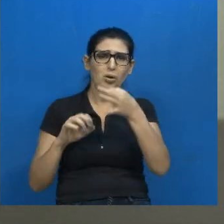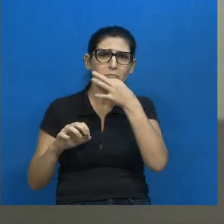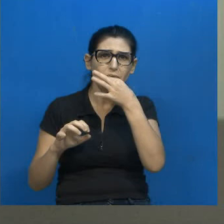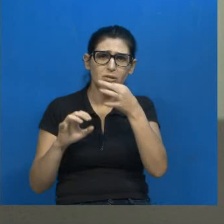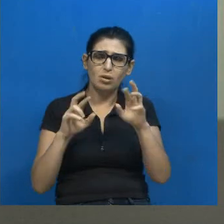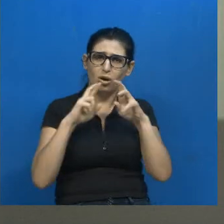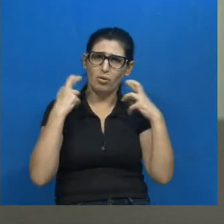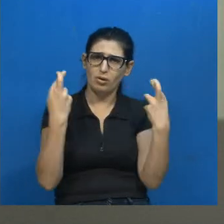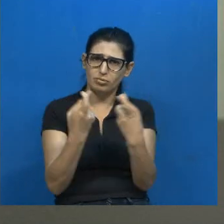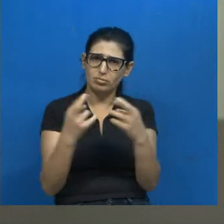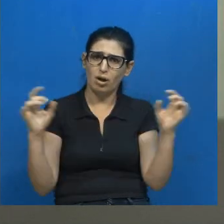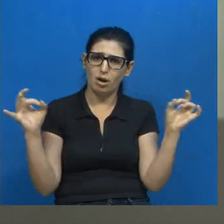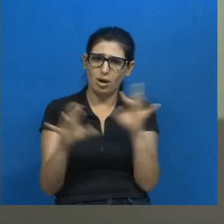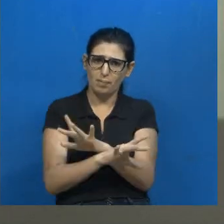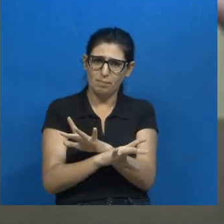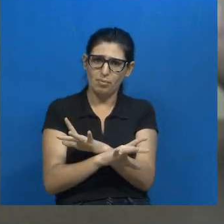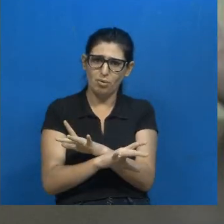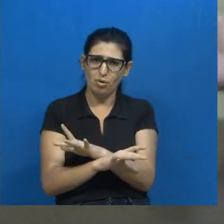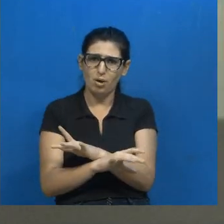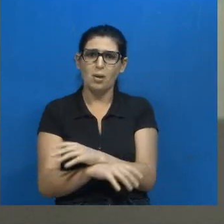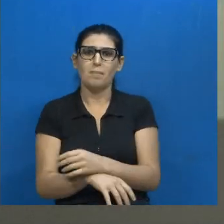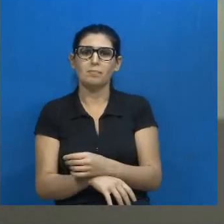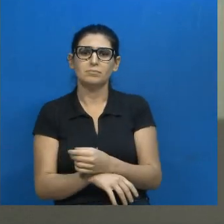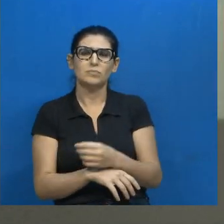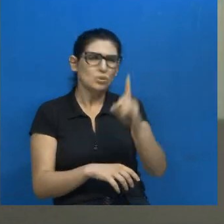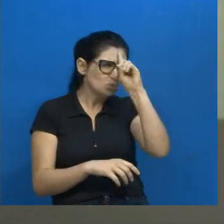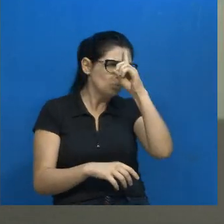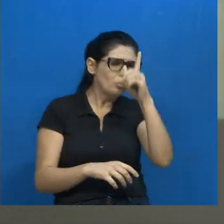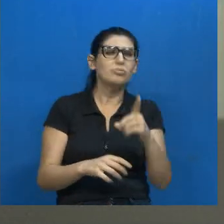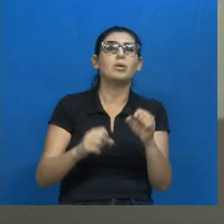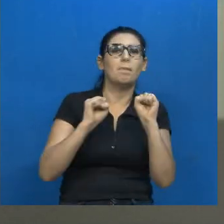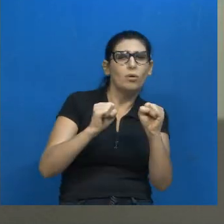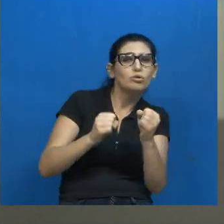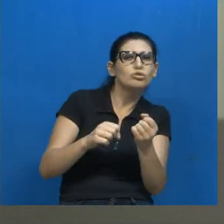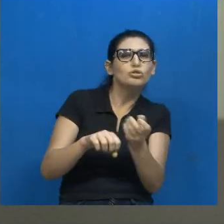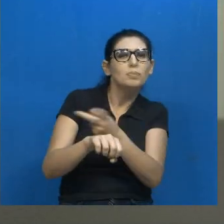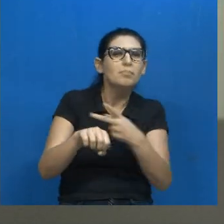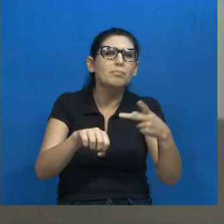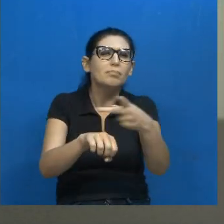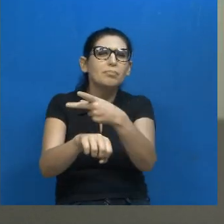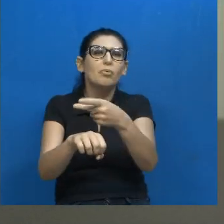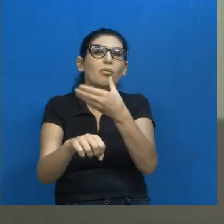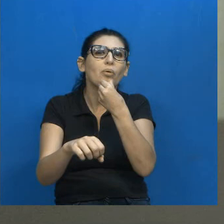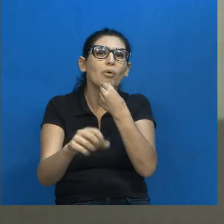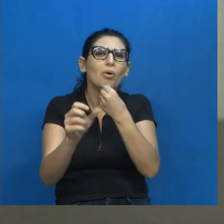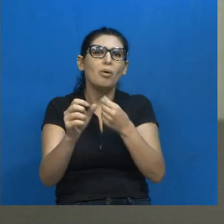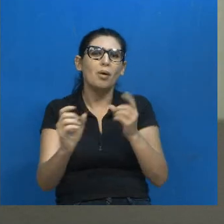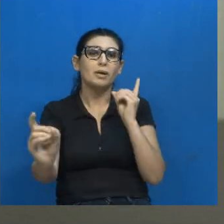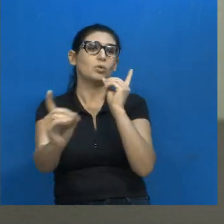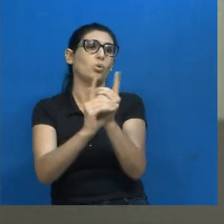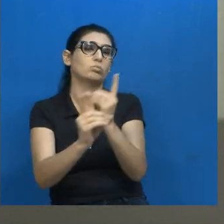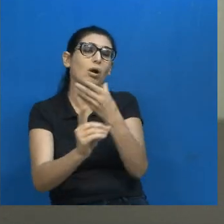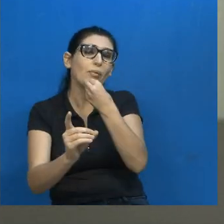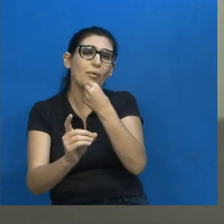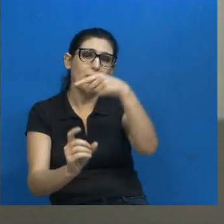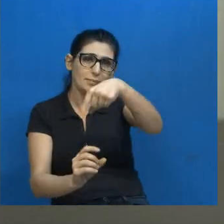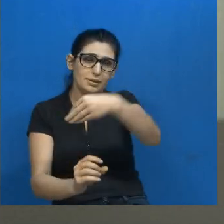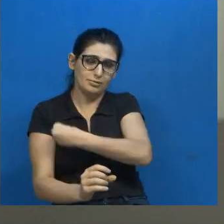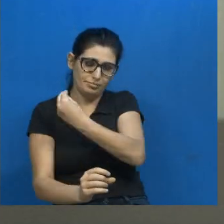tiver alguma manifestação pode procurar aqui o secretário para que ele anote as reivindicações de